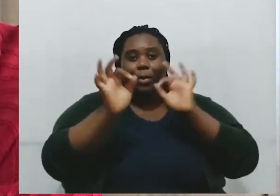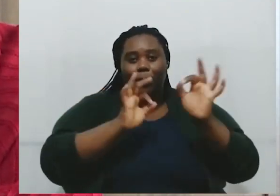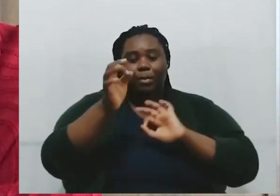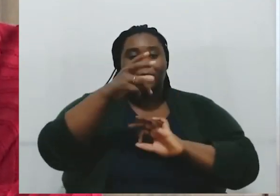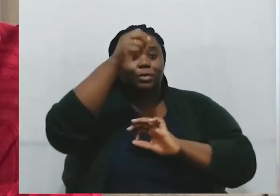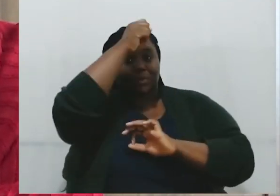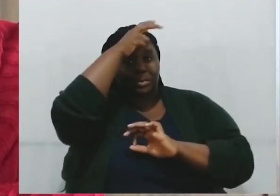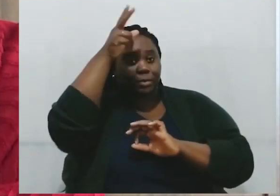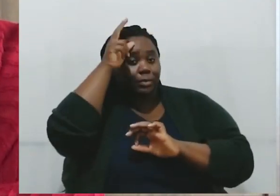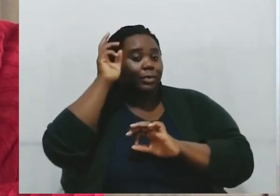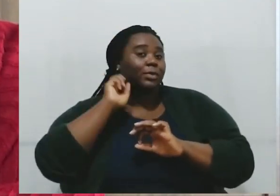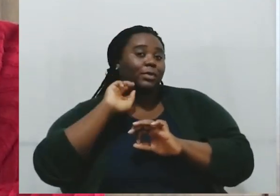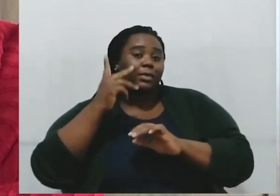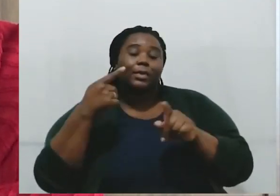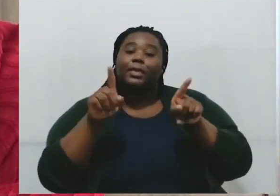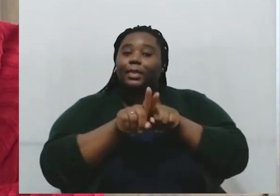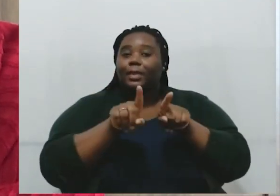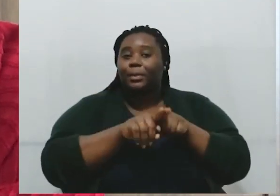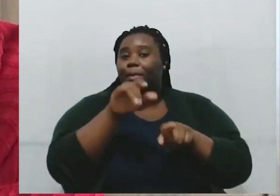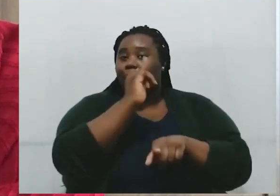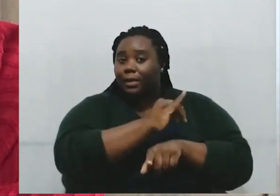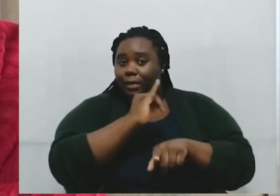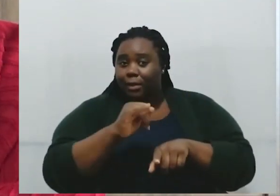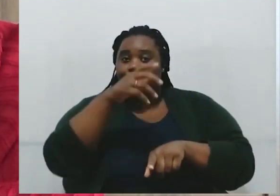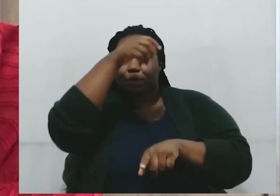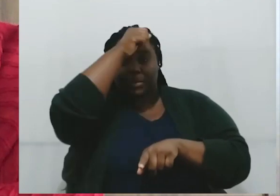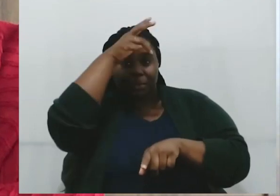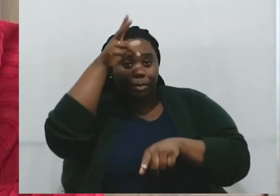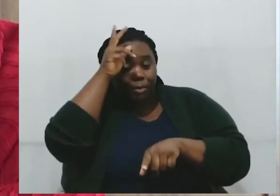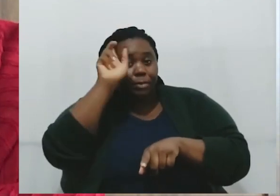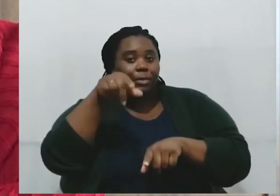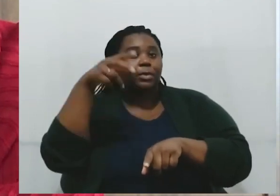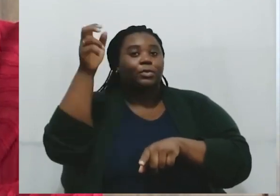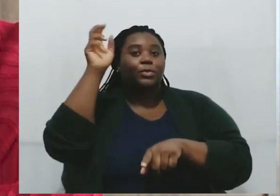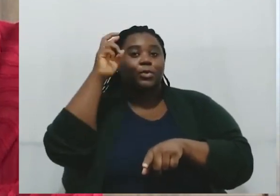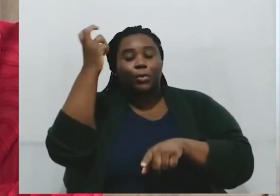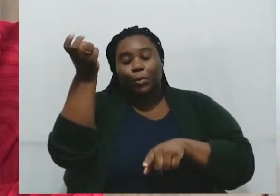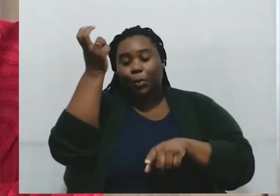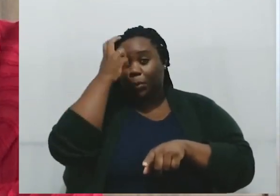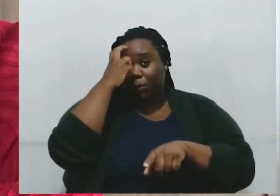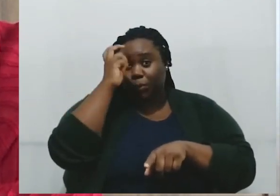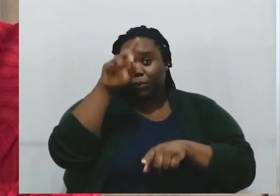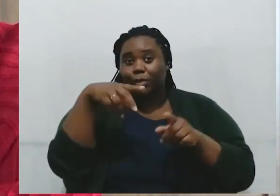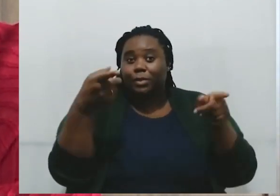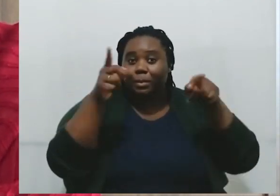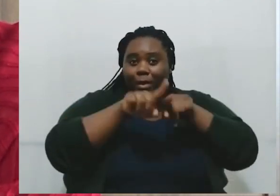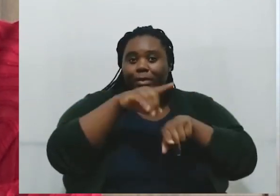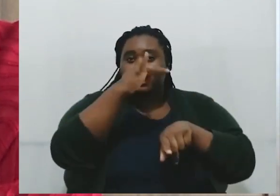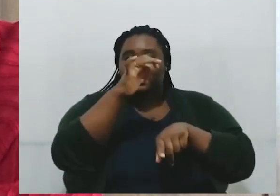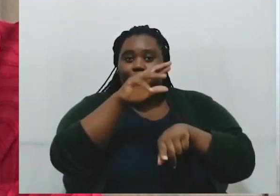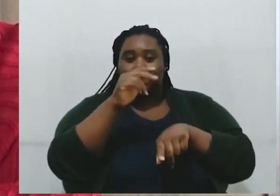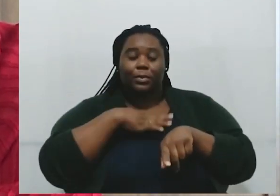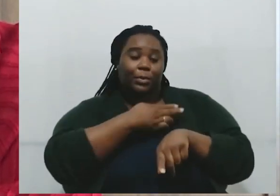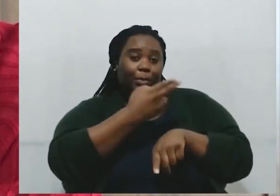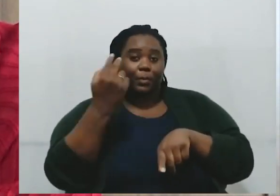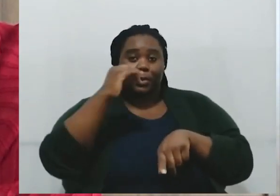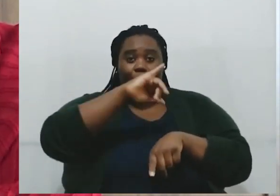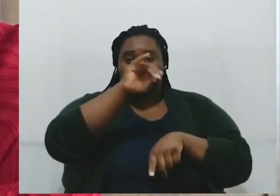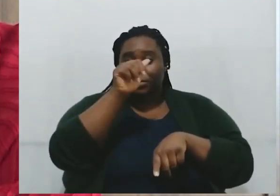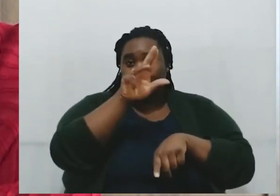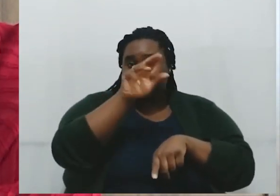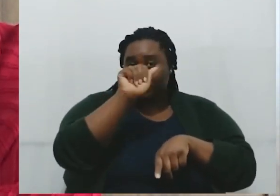Municipal de Belo Horizonte e da Fundação Municipal de Cultura em parceria com o CIRC. Eu sou a Ju Abreu, sou